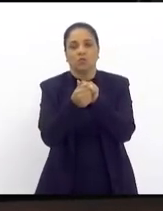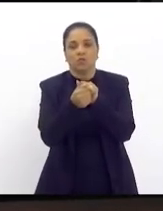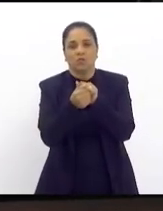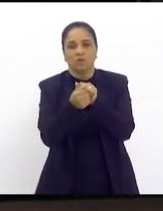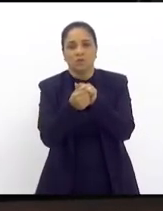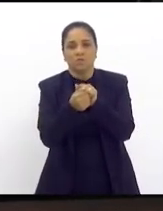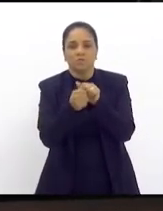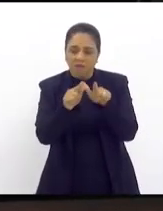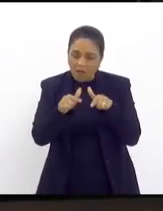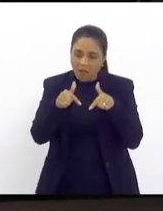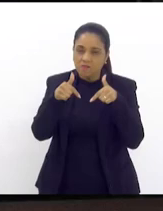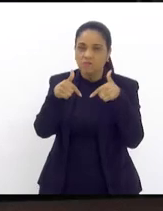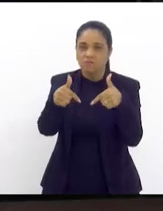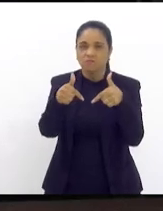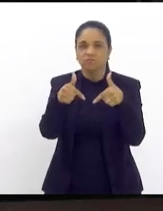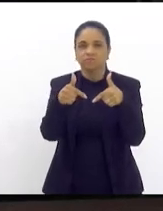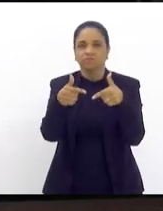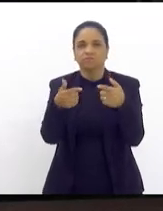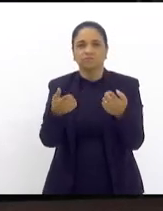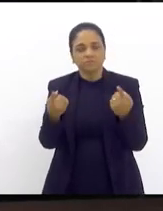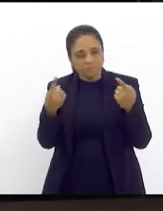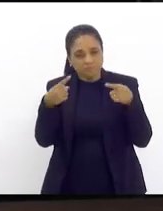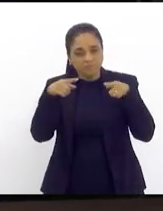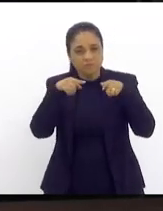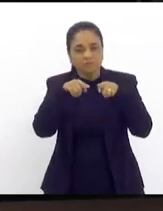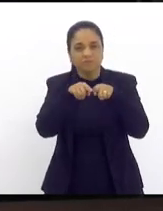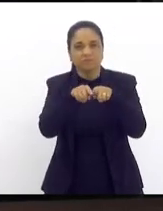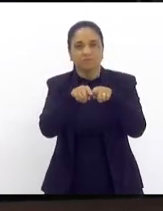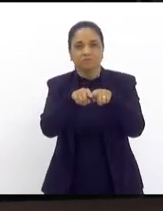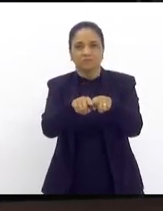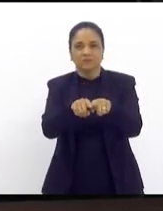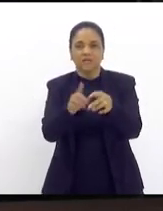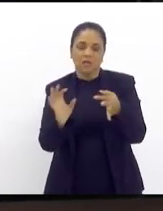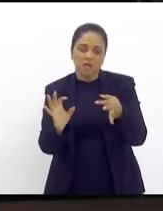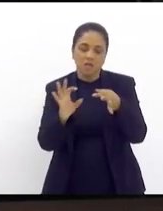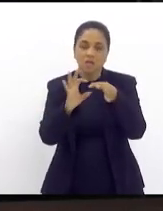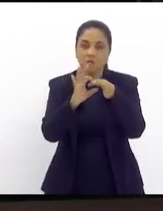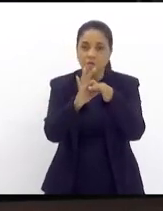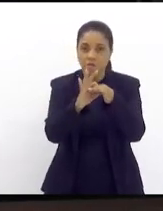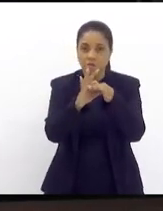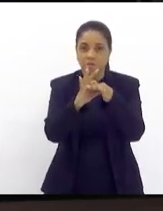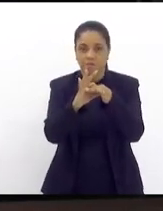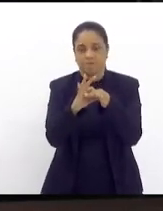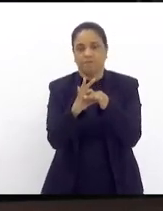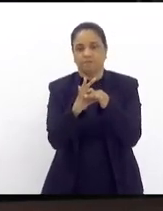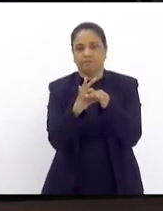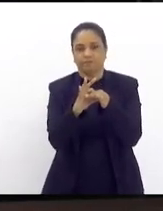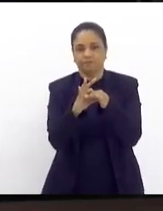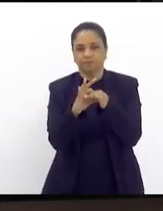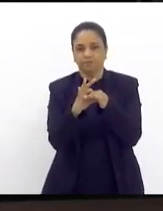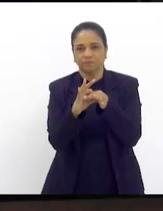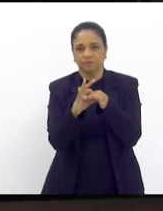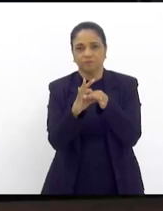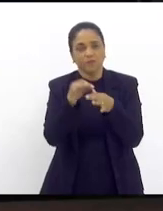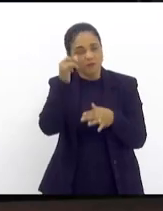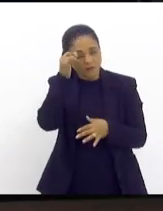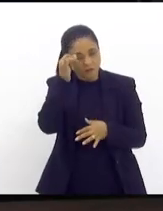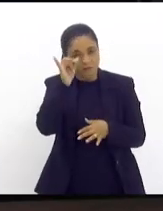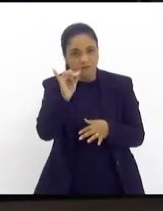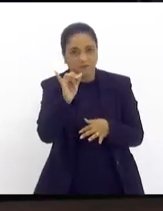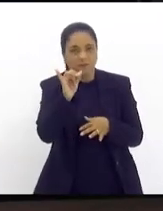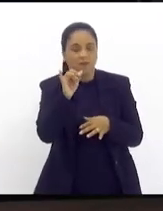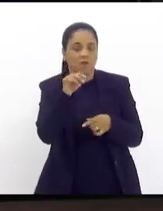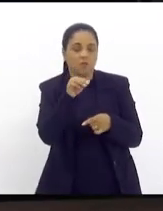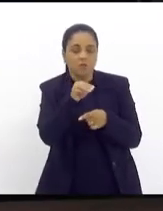ações precisam ser Integradas para que as as nossas prevenções com